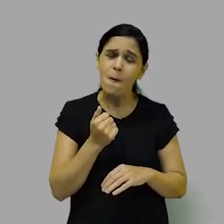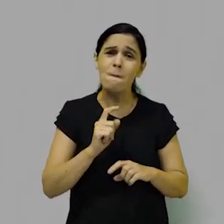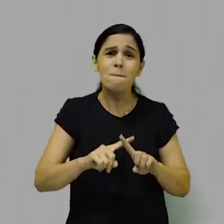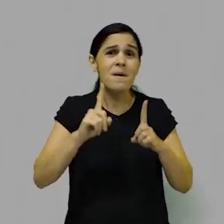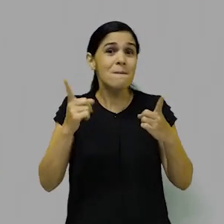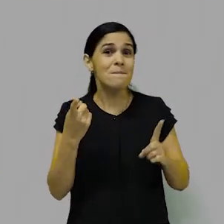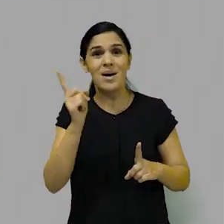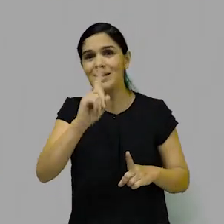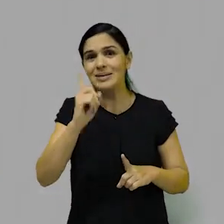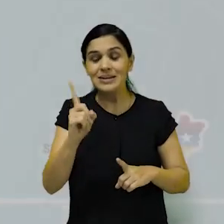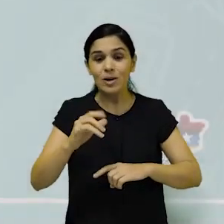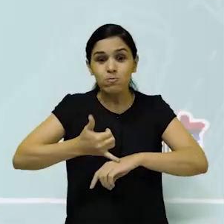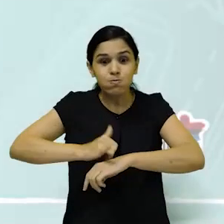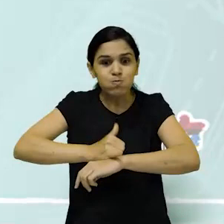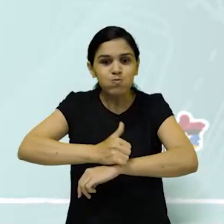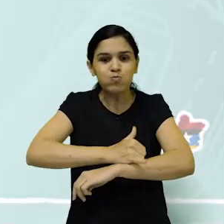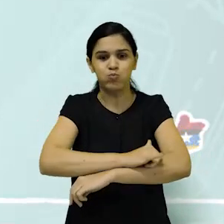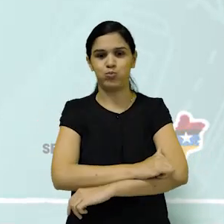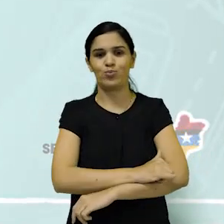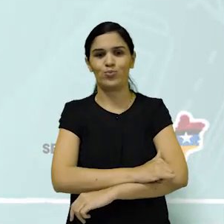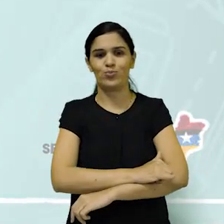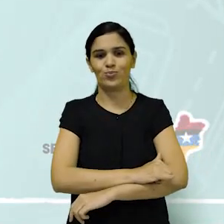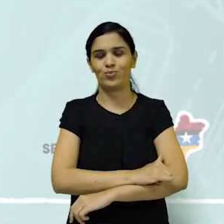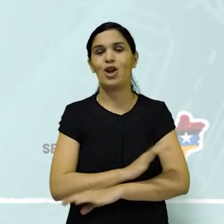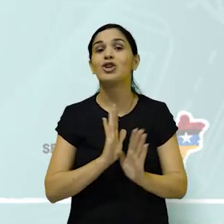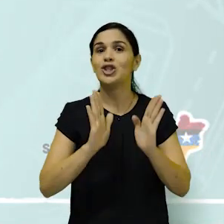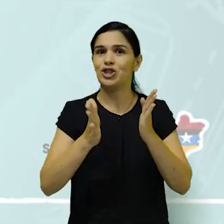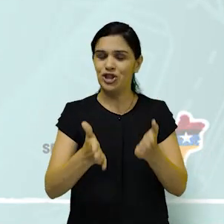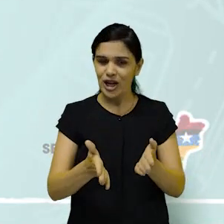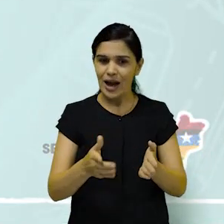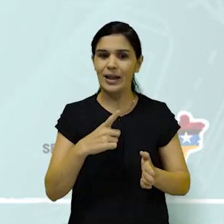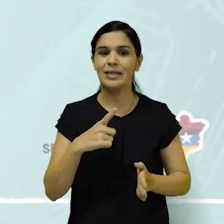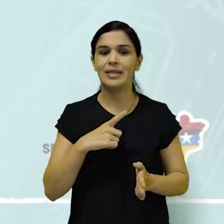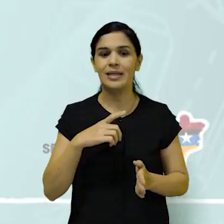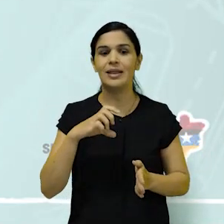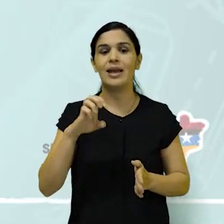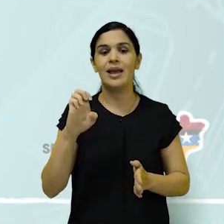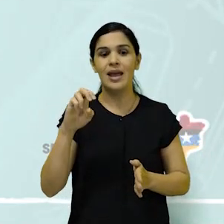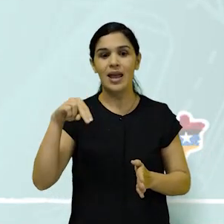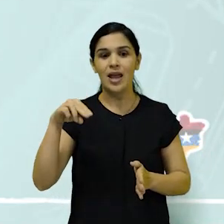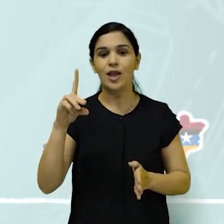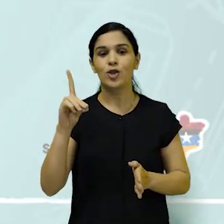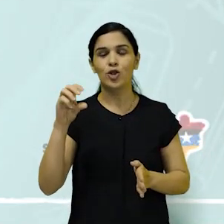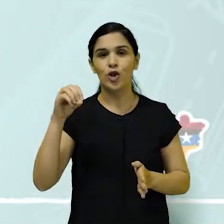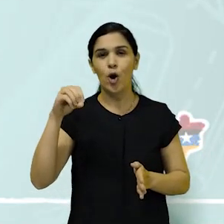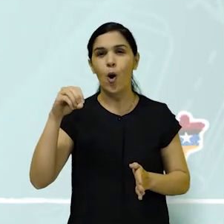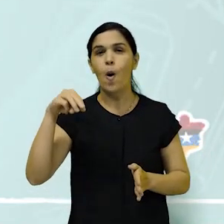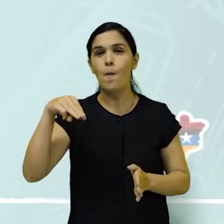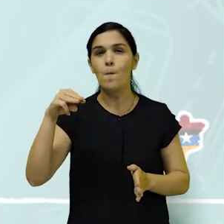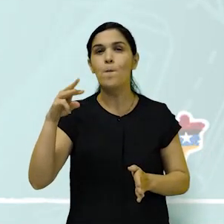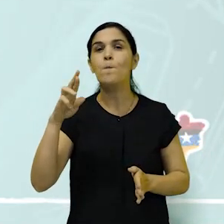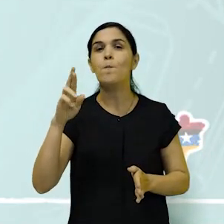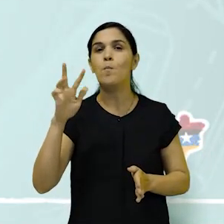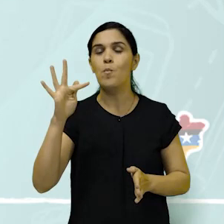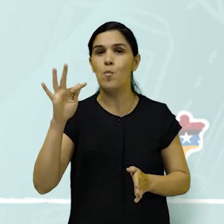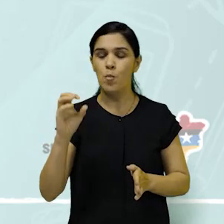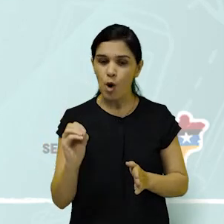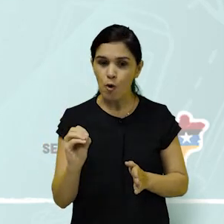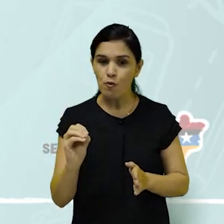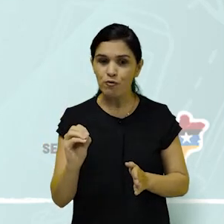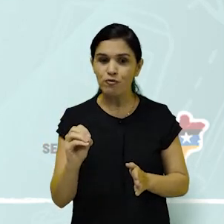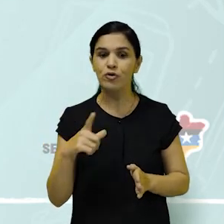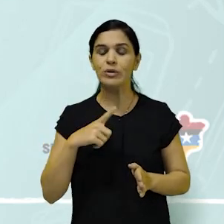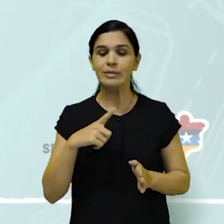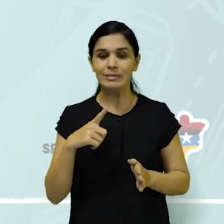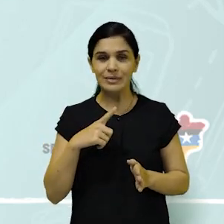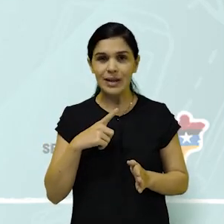certo? Temos o endomorfo. Ao contrário dos ectomorfos, geralmente apresentam corpos mais